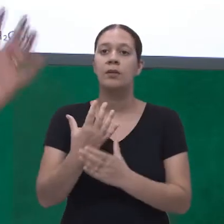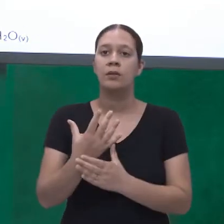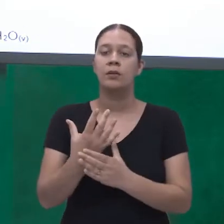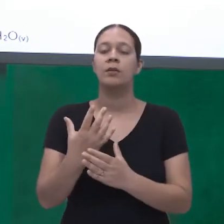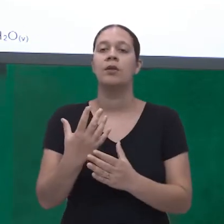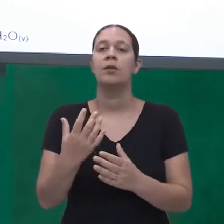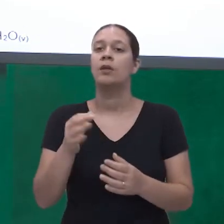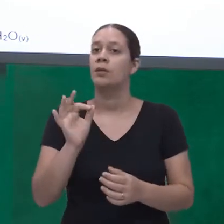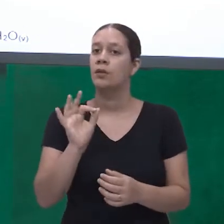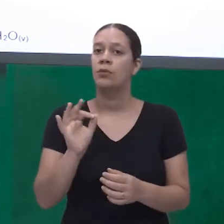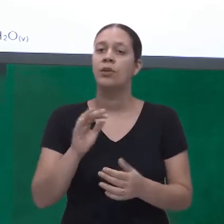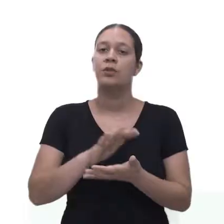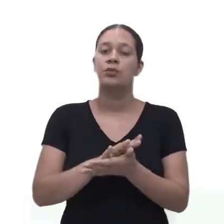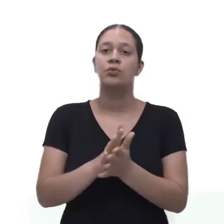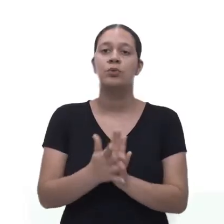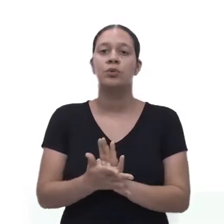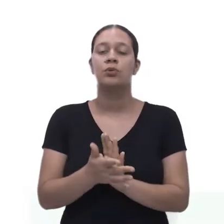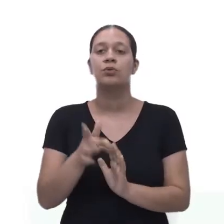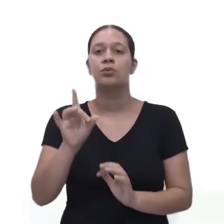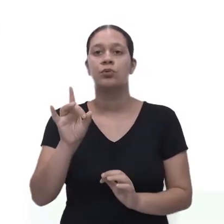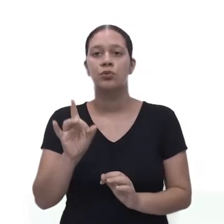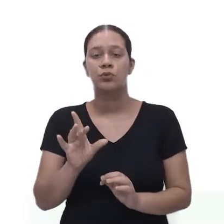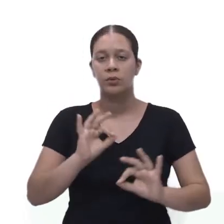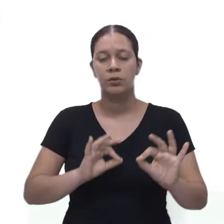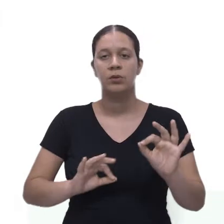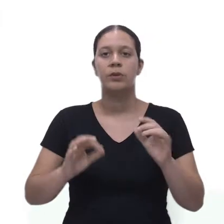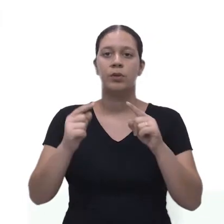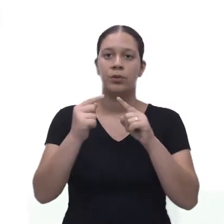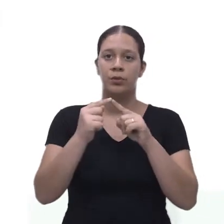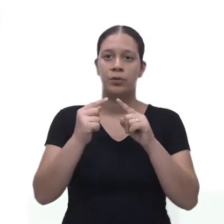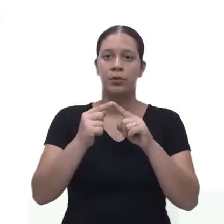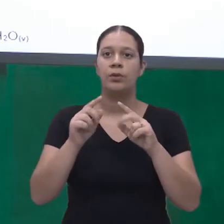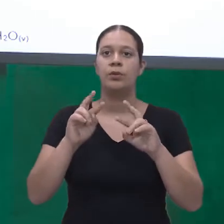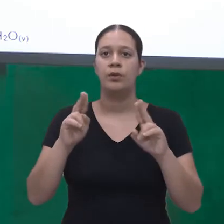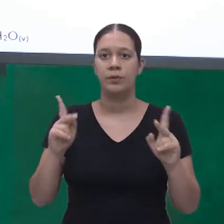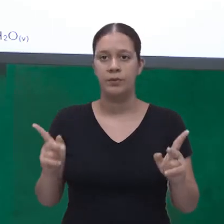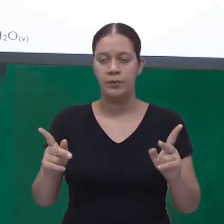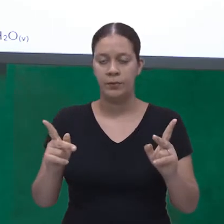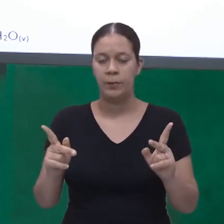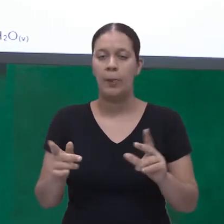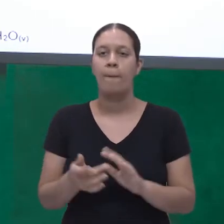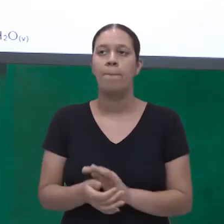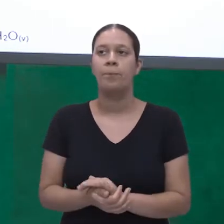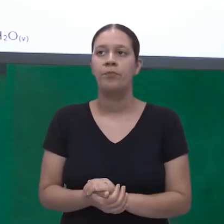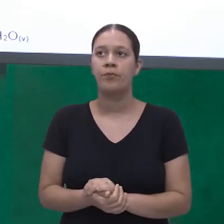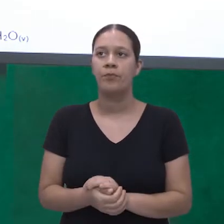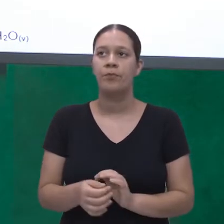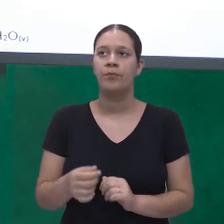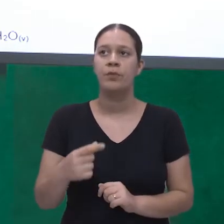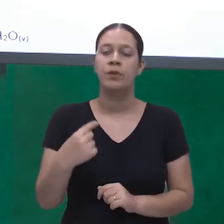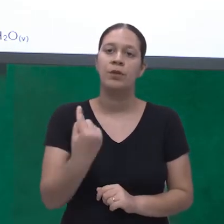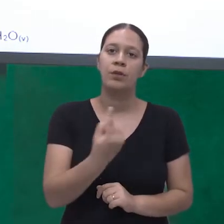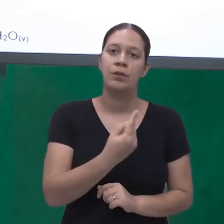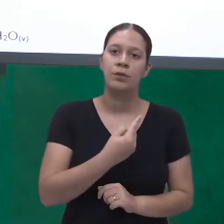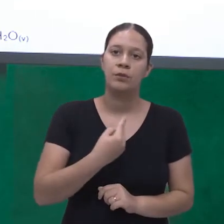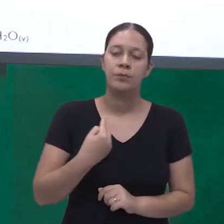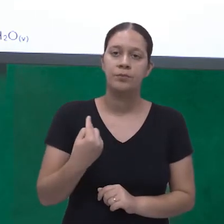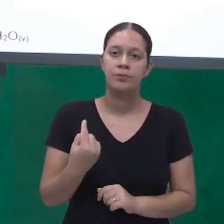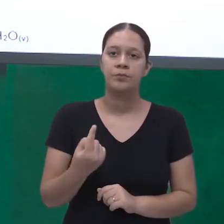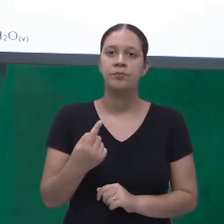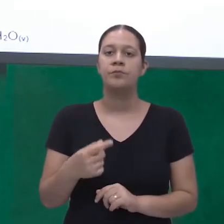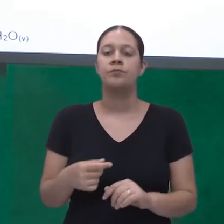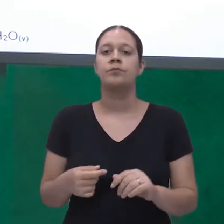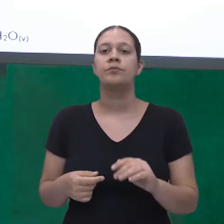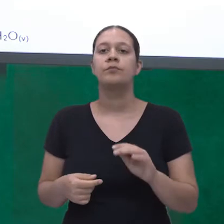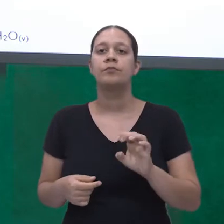se reorganizam. Combinam-se de forma diferente. Cuidado com isso. Então, nós temos 4 mols aqui do